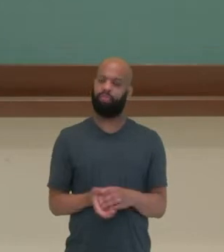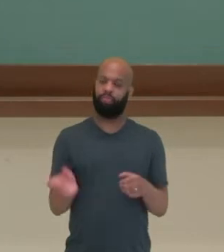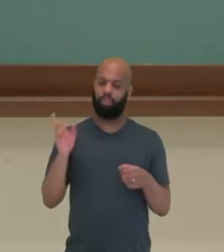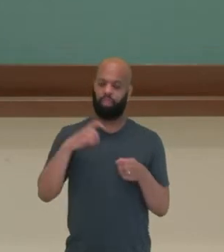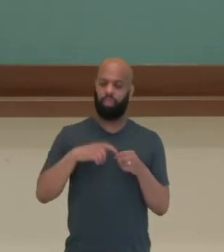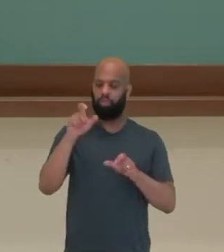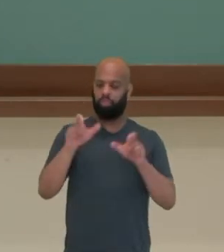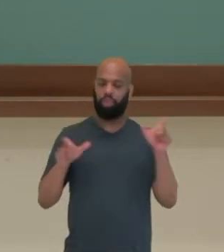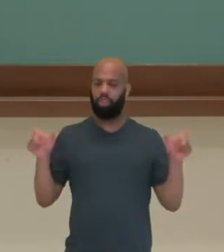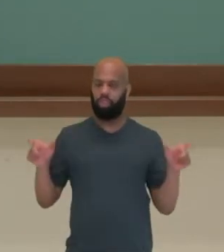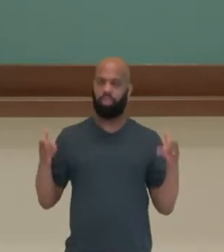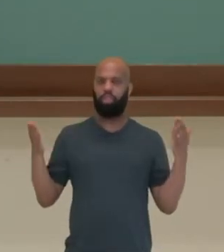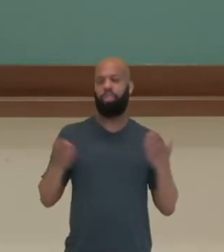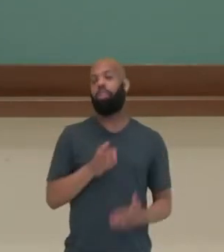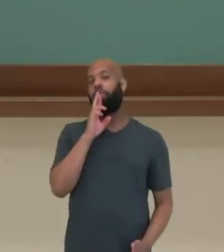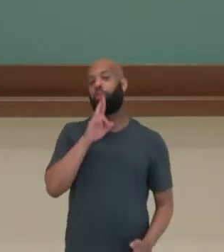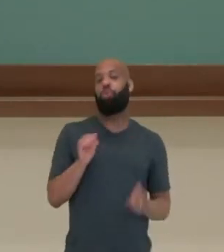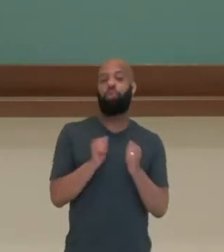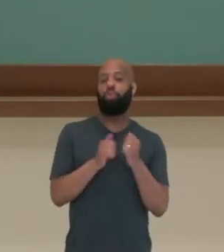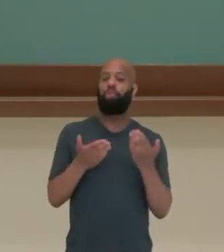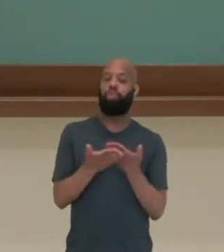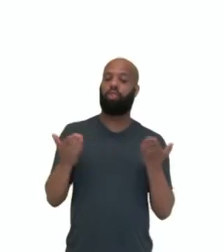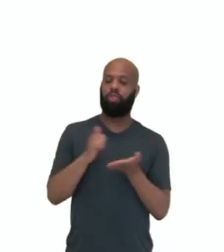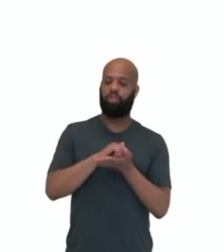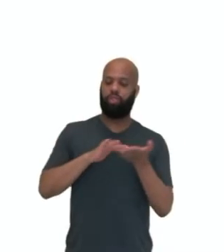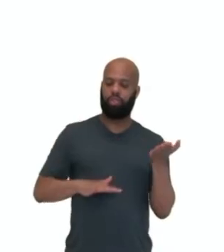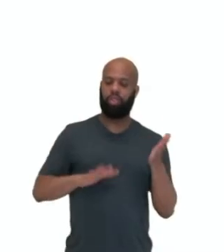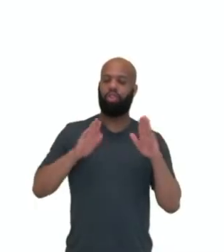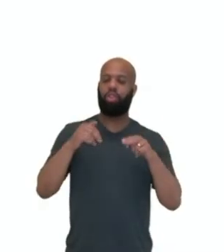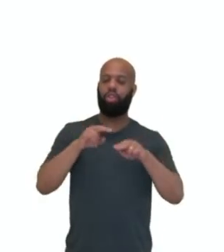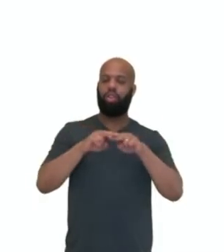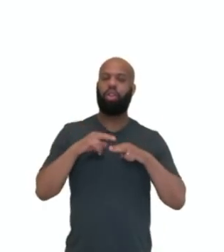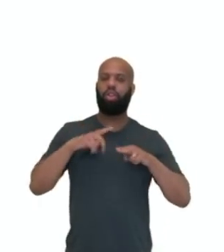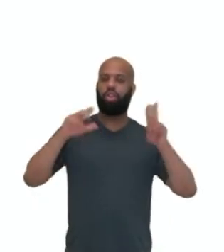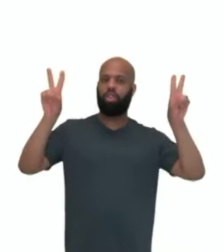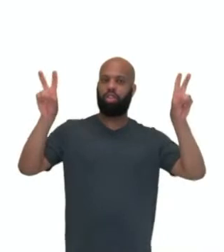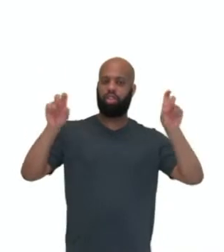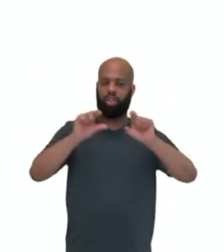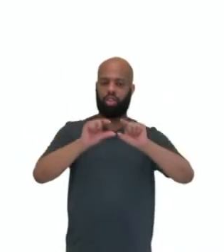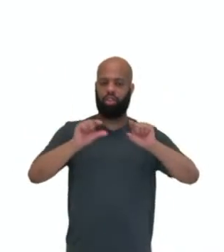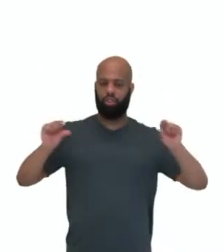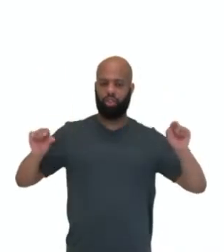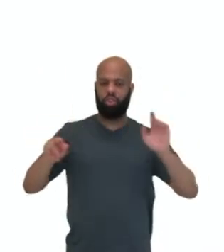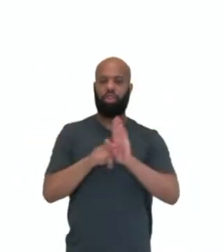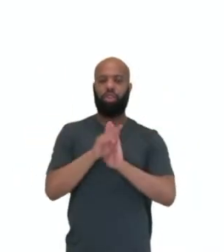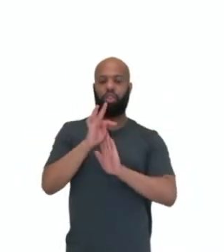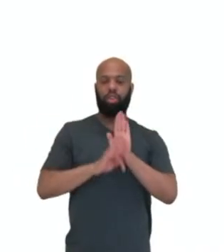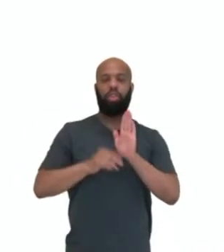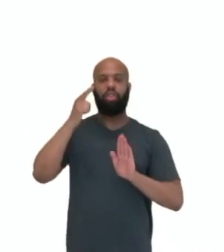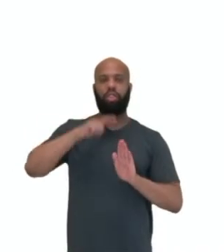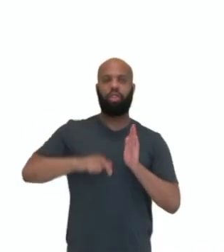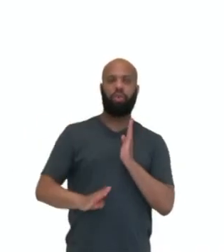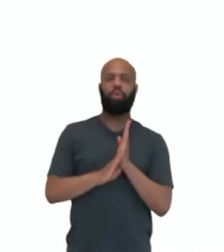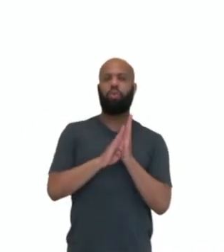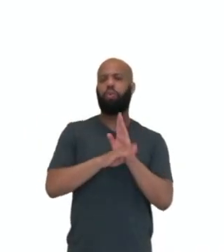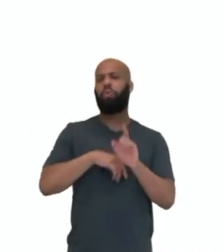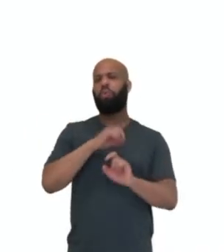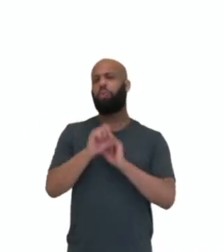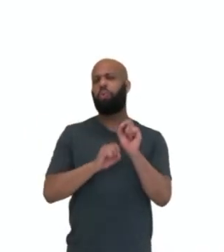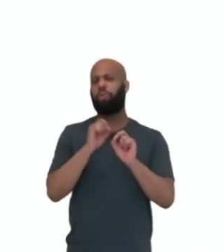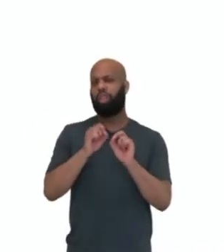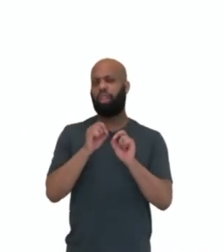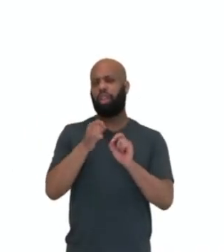Voltei, gabaritar contigo a atividade. Então, olha só. Pelo título e linha fina do texto, conseguimos descobrir se é uma reportagem ou uma